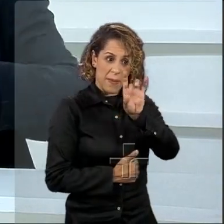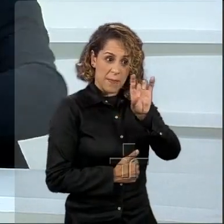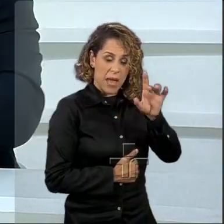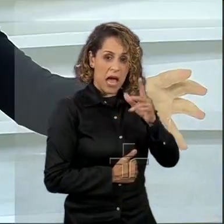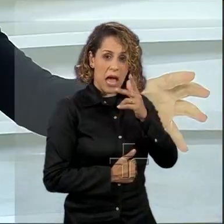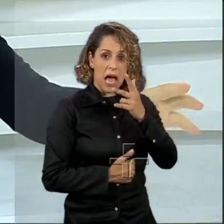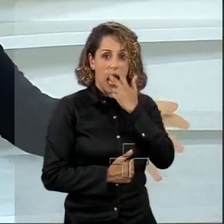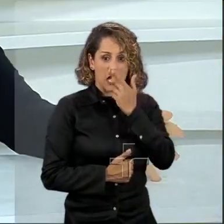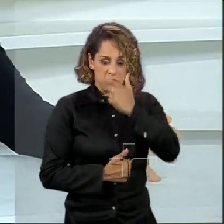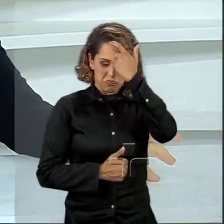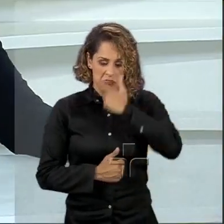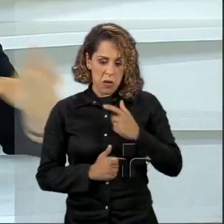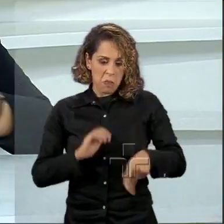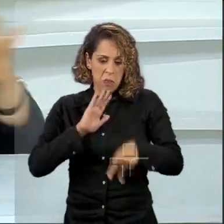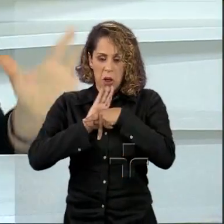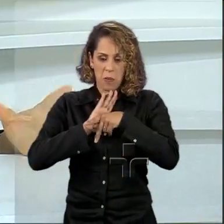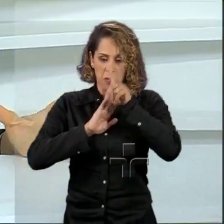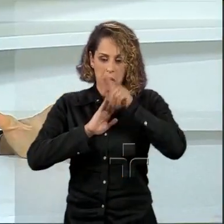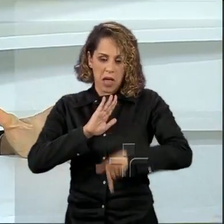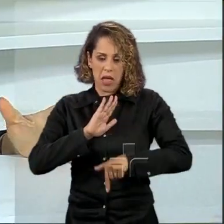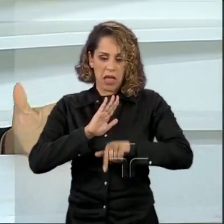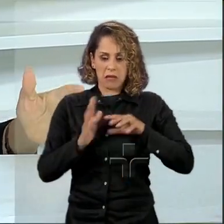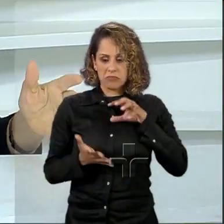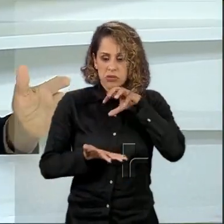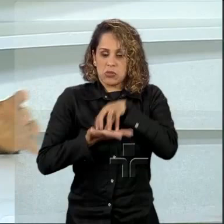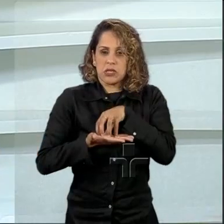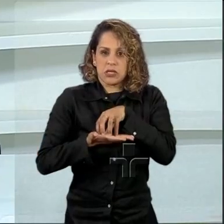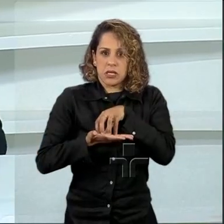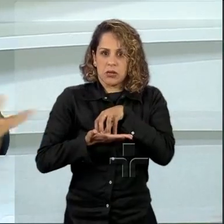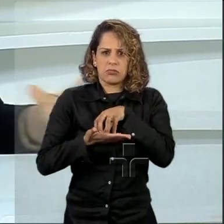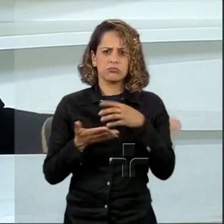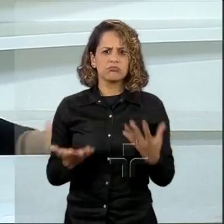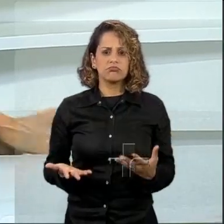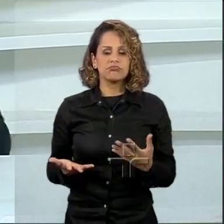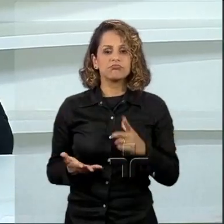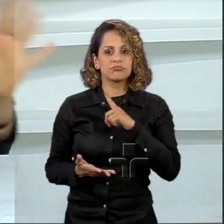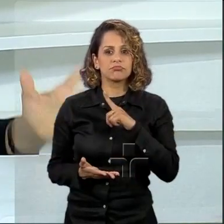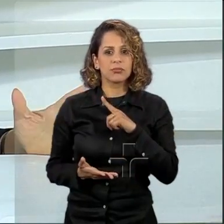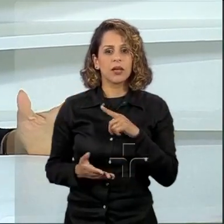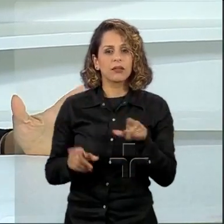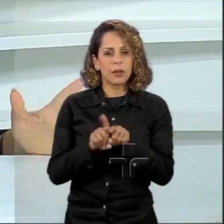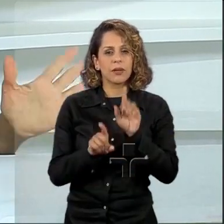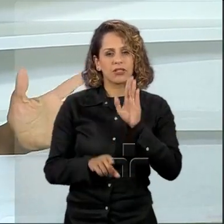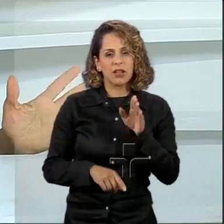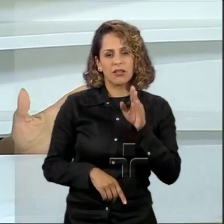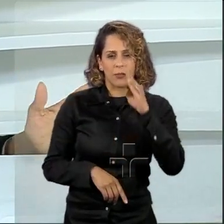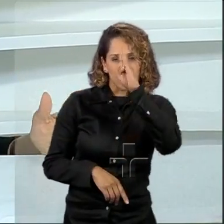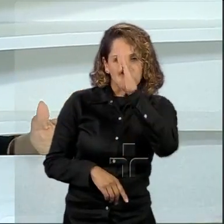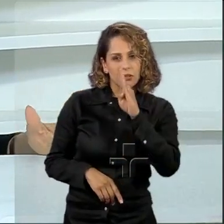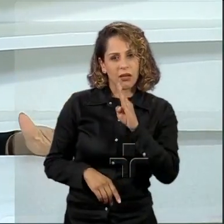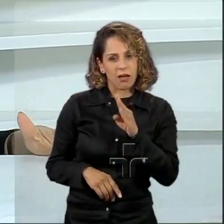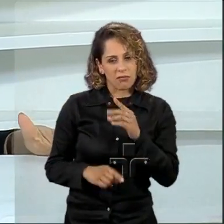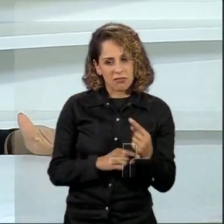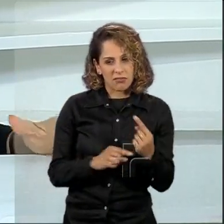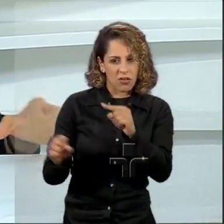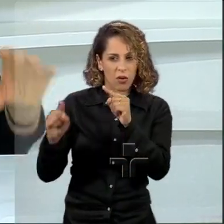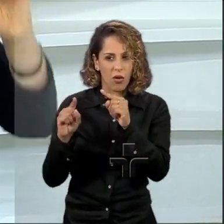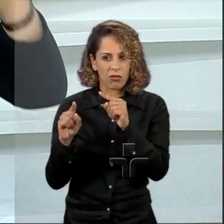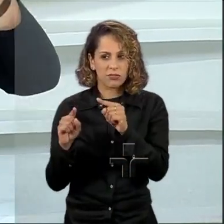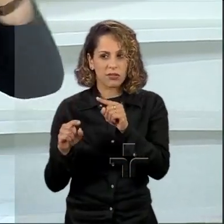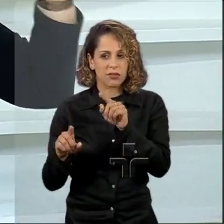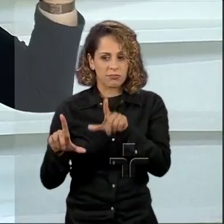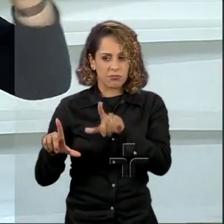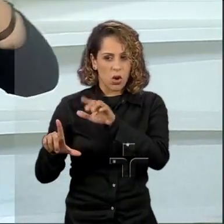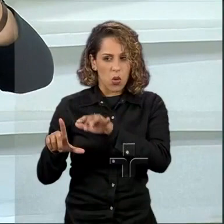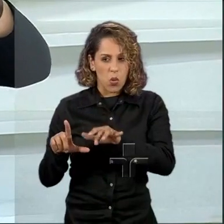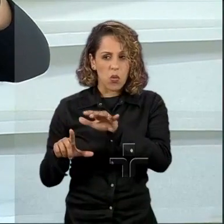no também. domingo à noite, depois que o Bolsonaro fez aquele desafio à urna eletrônica, ao sistema de votação, o que a gente viu?